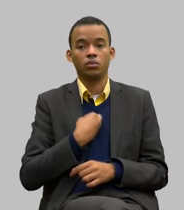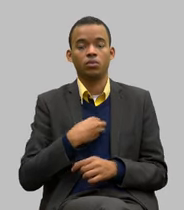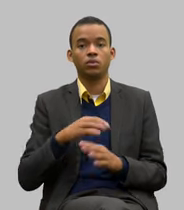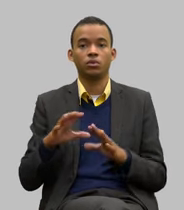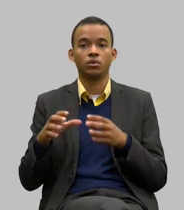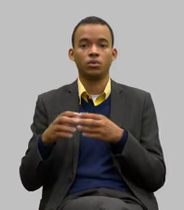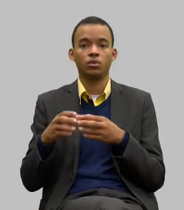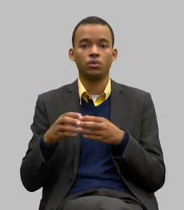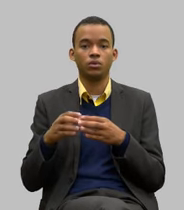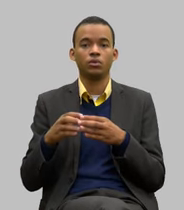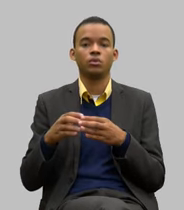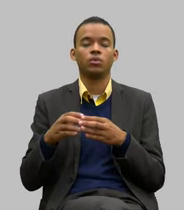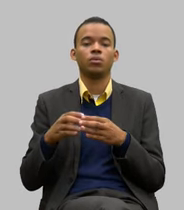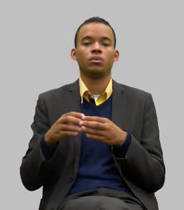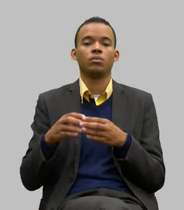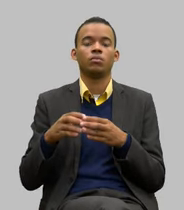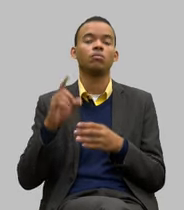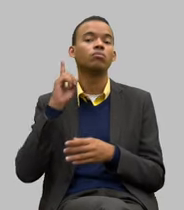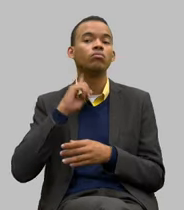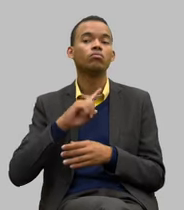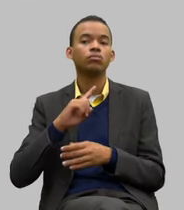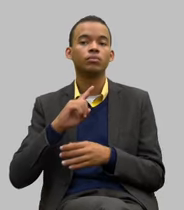Minas avança o deputado